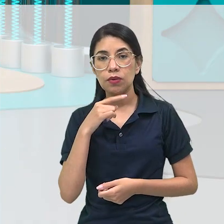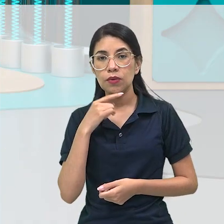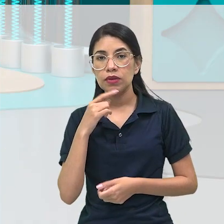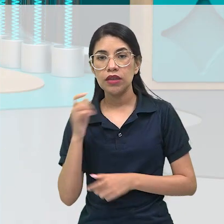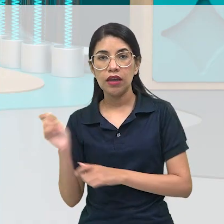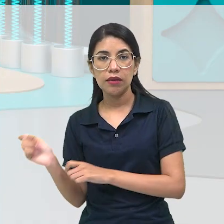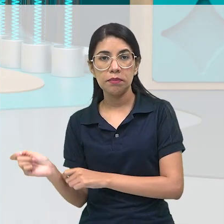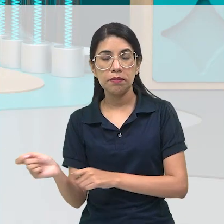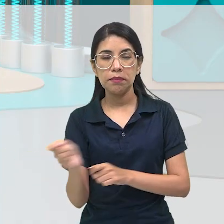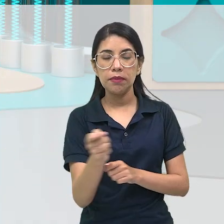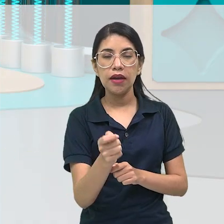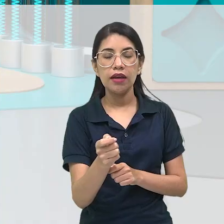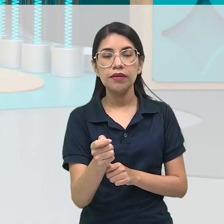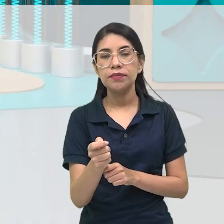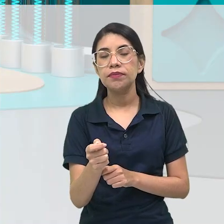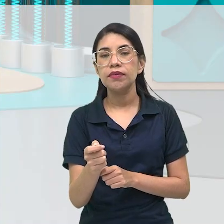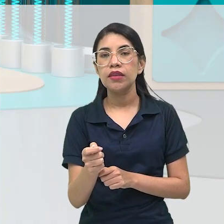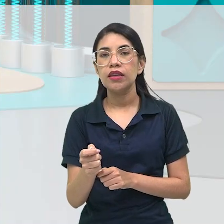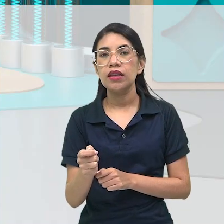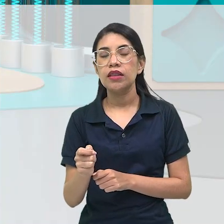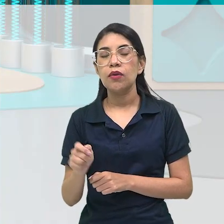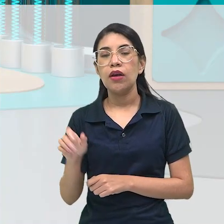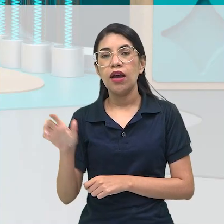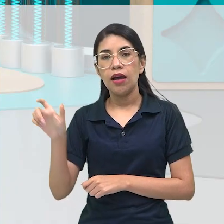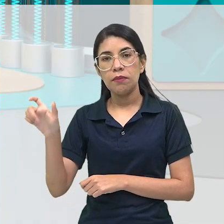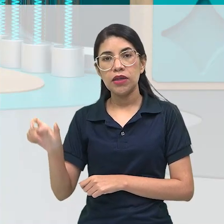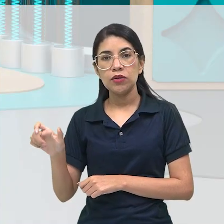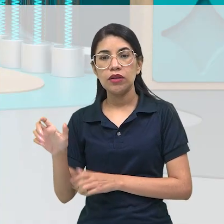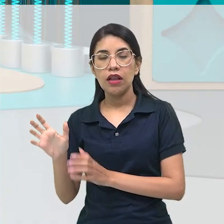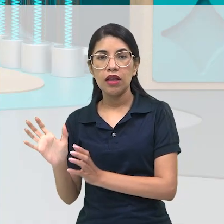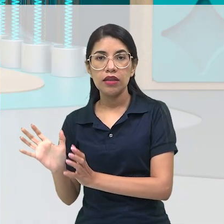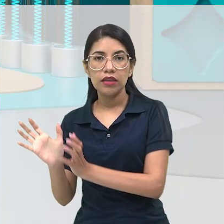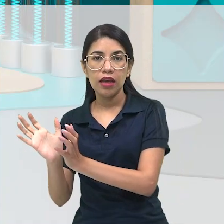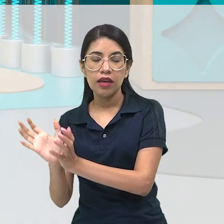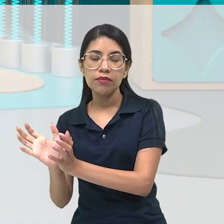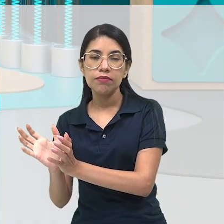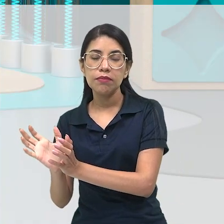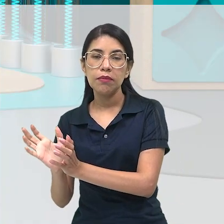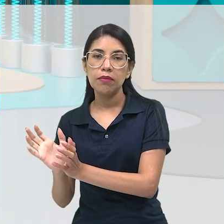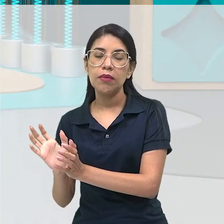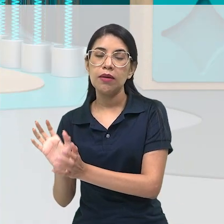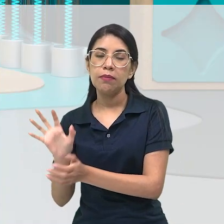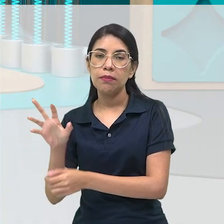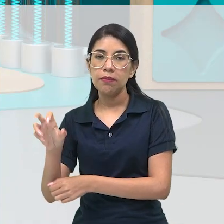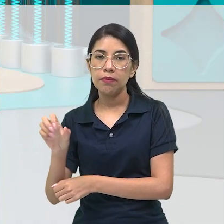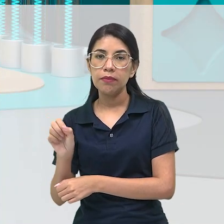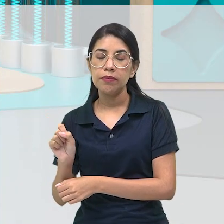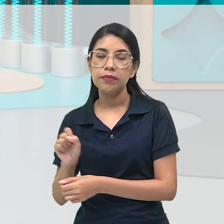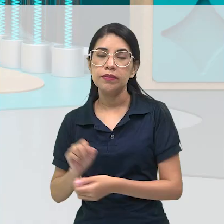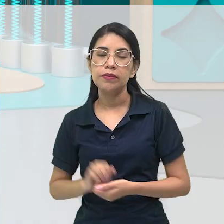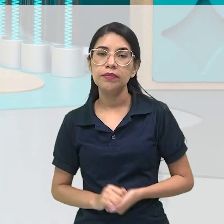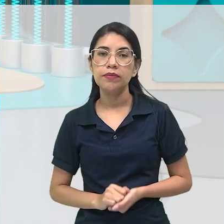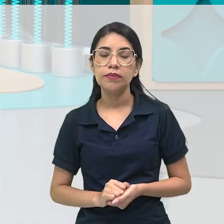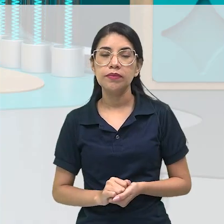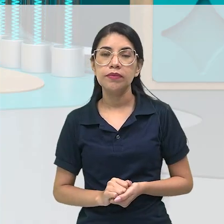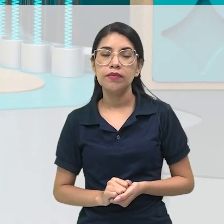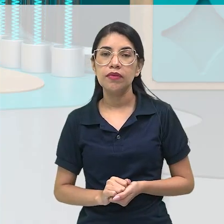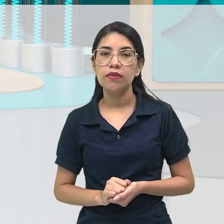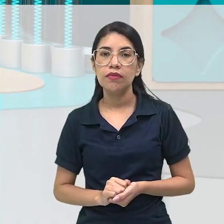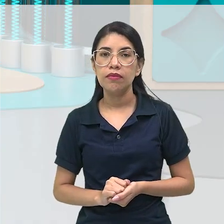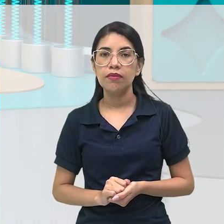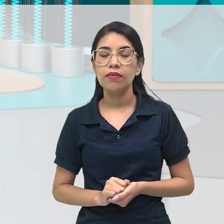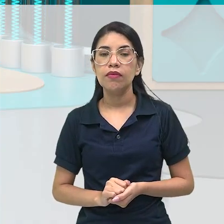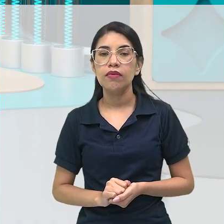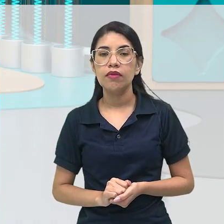consegue, essa bola passa, aí o receptor já está lá só na espera para segurar essa bola. O esquadrão